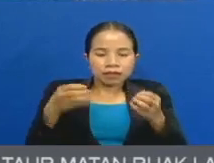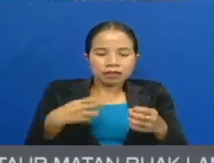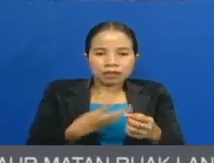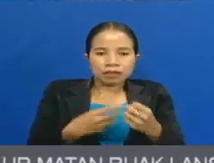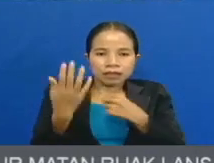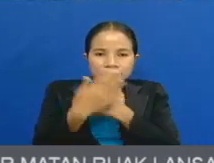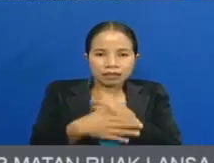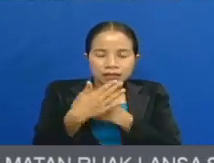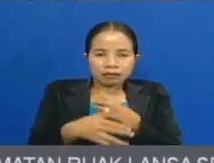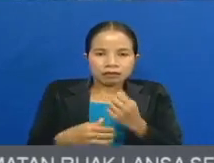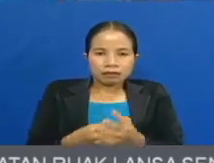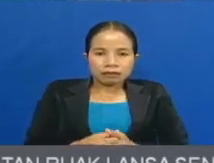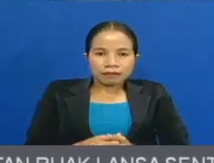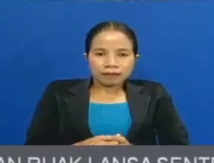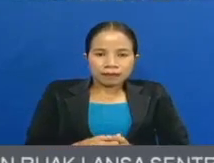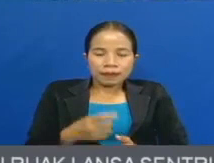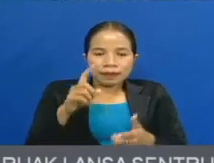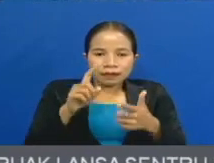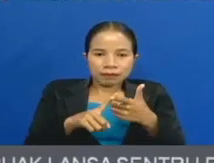mãe, para depois